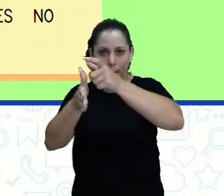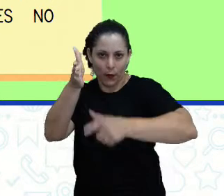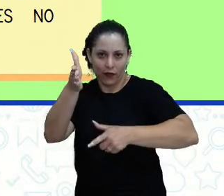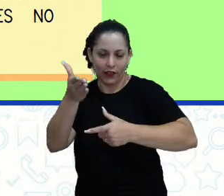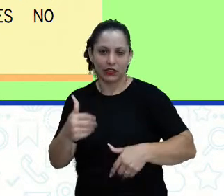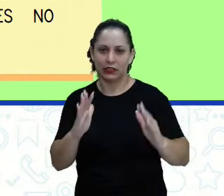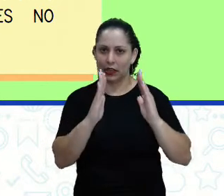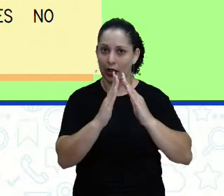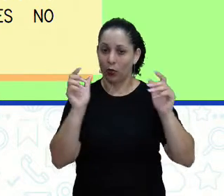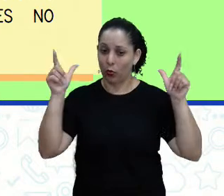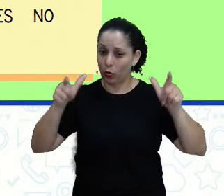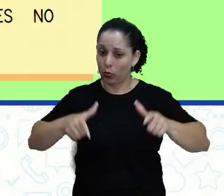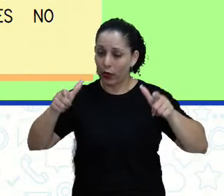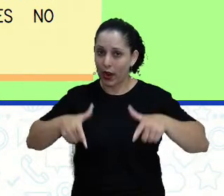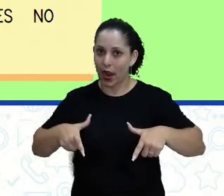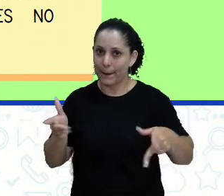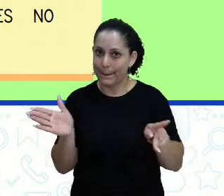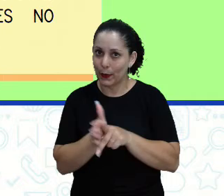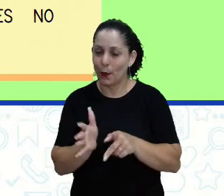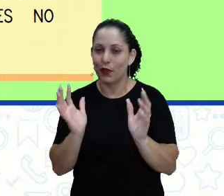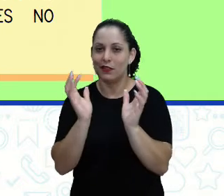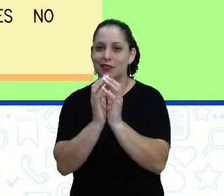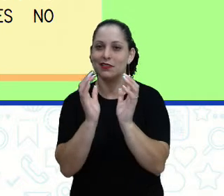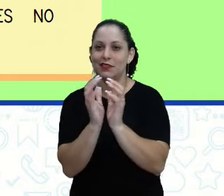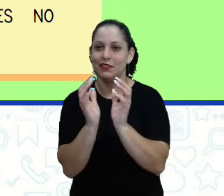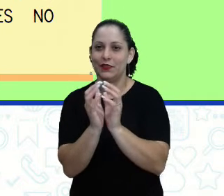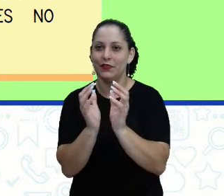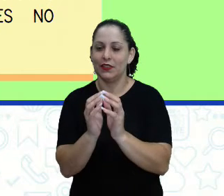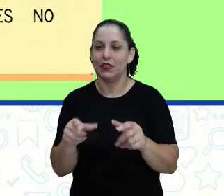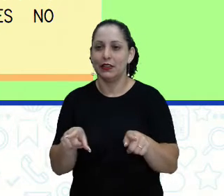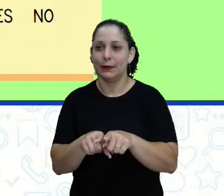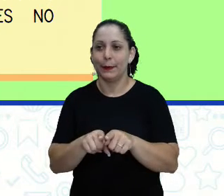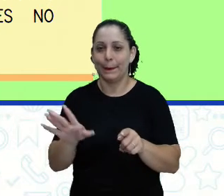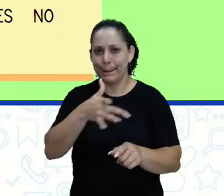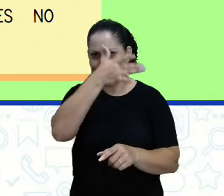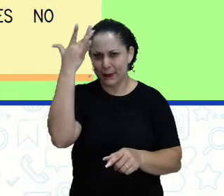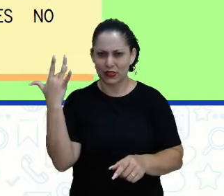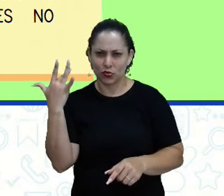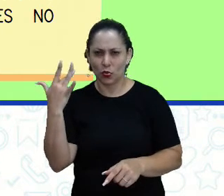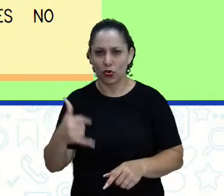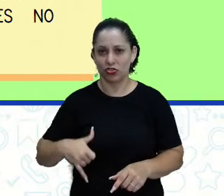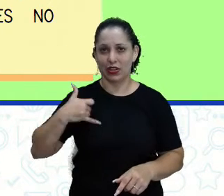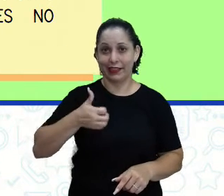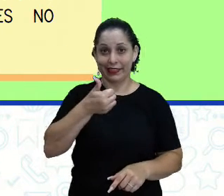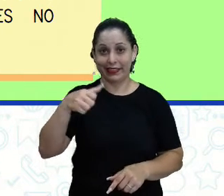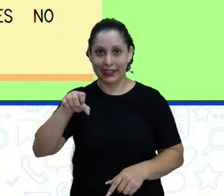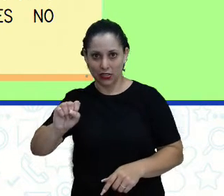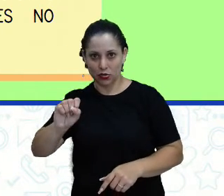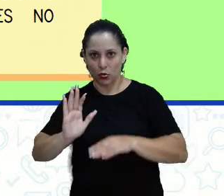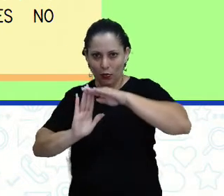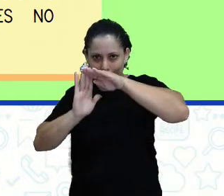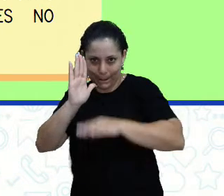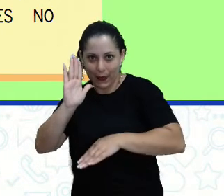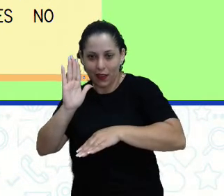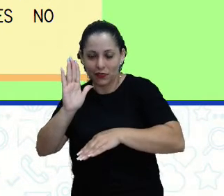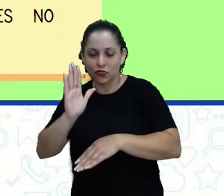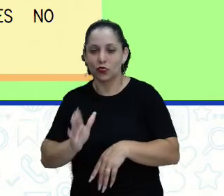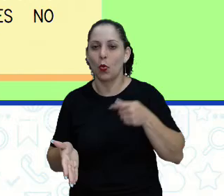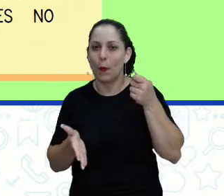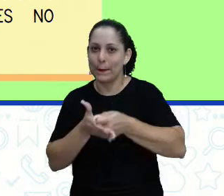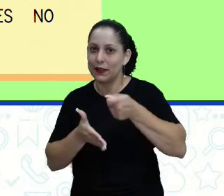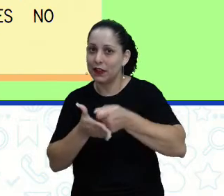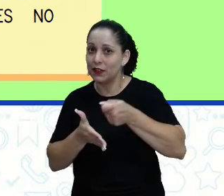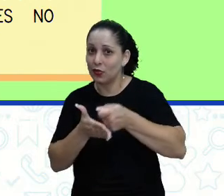né? Você precisa residir na cidade do Recife. Para menores, se você é menor de idade, com certeza você que está me assistindo aí, é